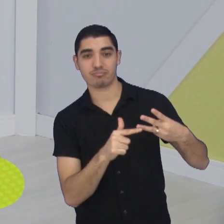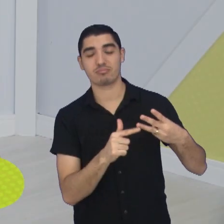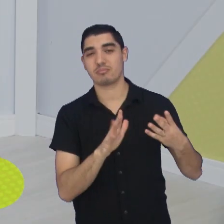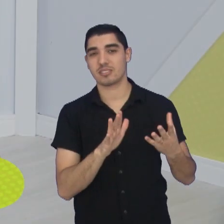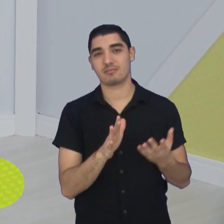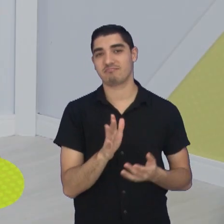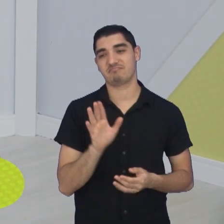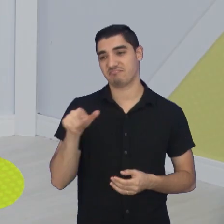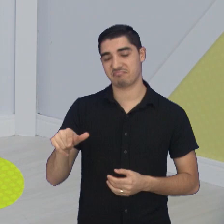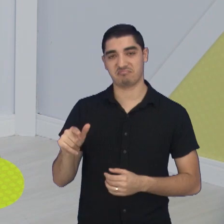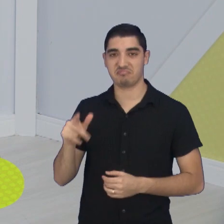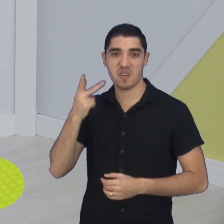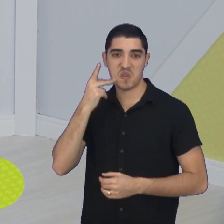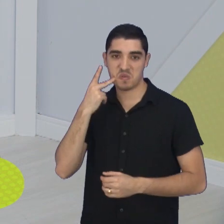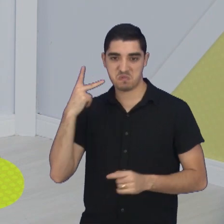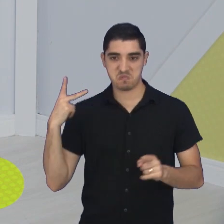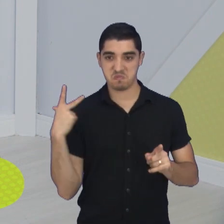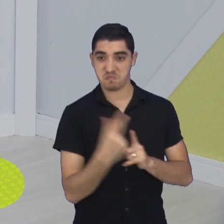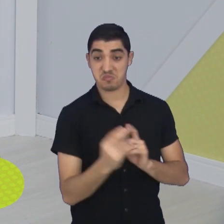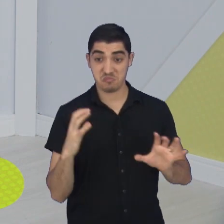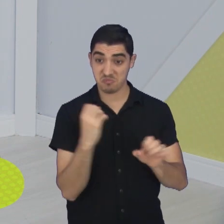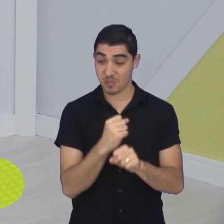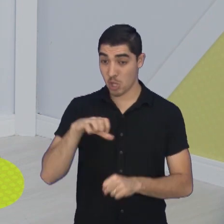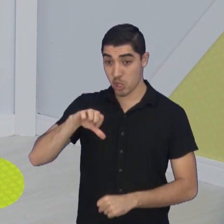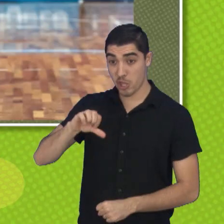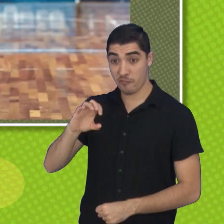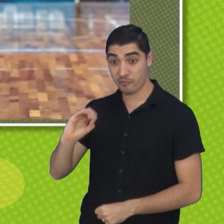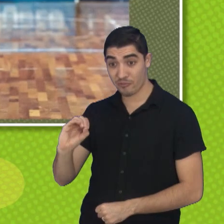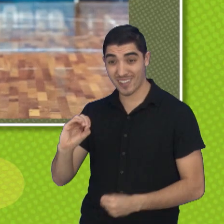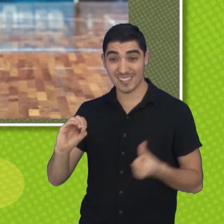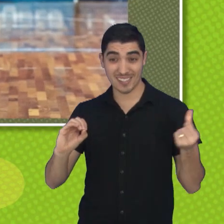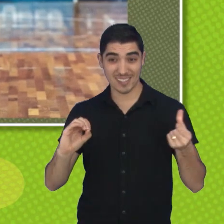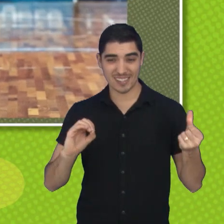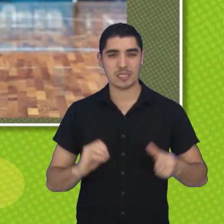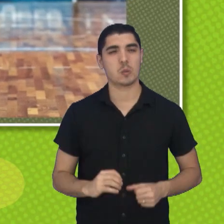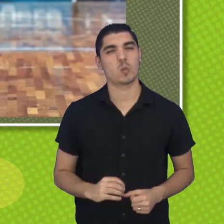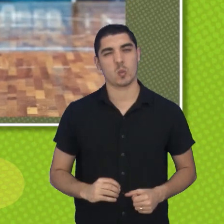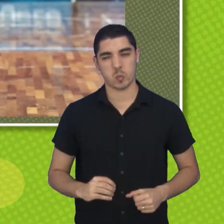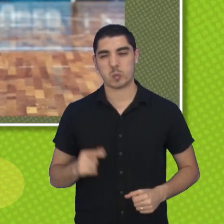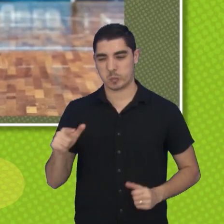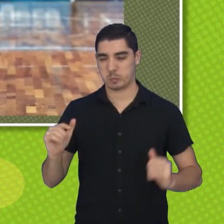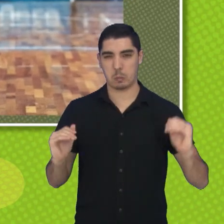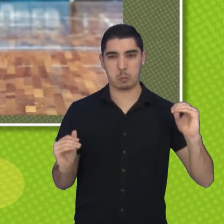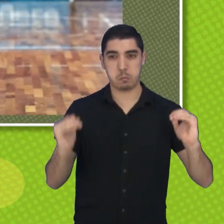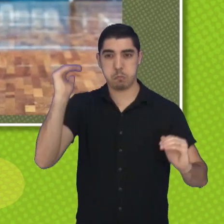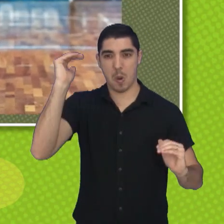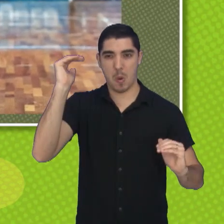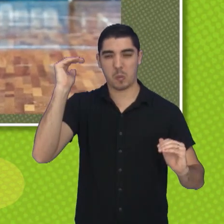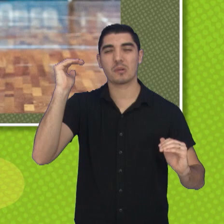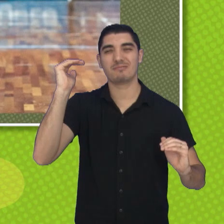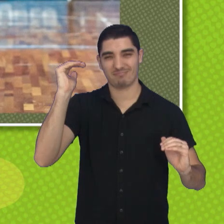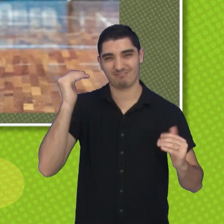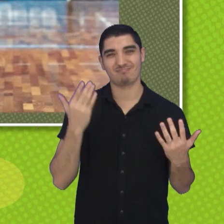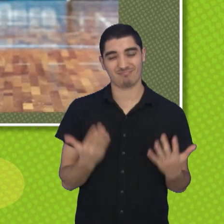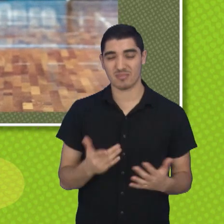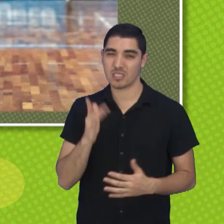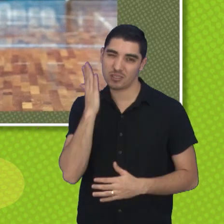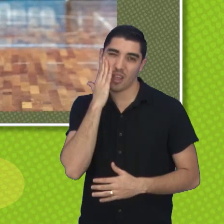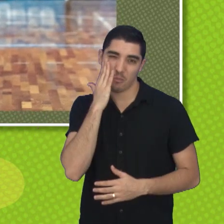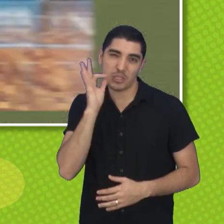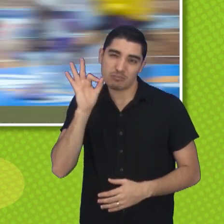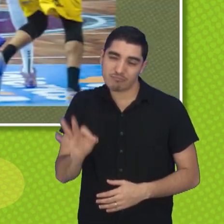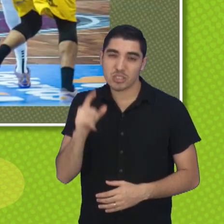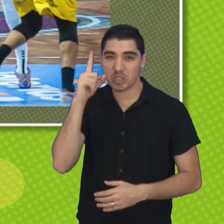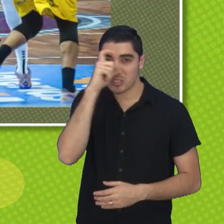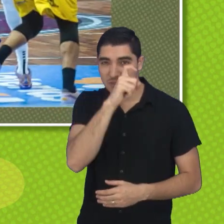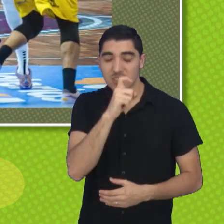O Fortaleza foi lá 90-66. Foi um atropelo. A gente sabia que seria difícil, né, como você falou.